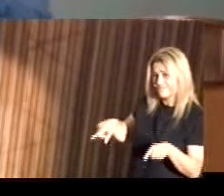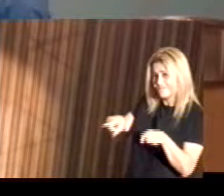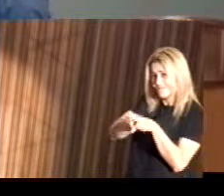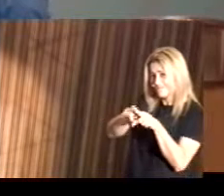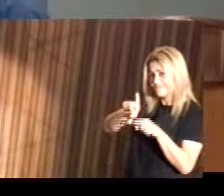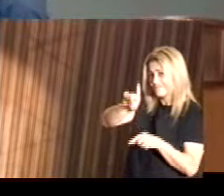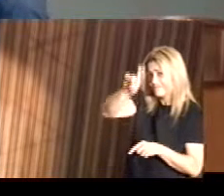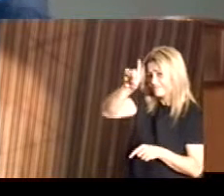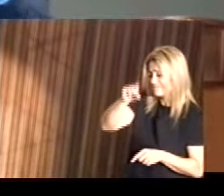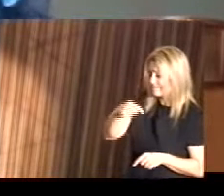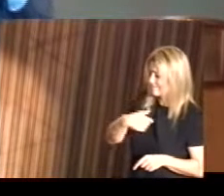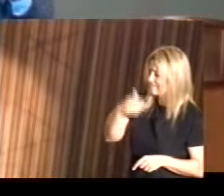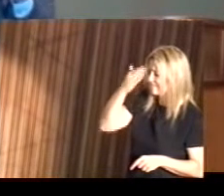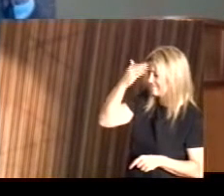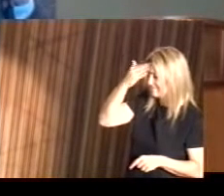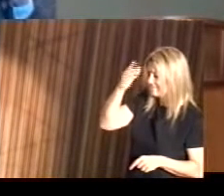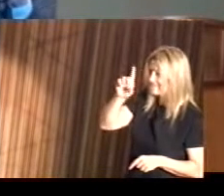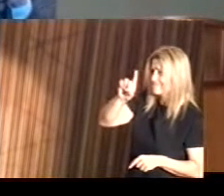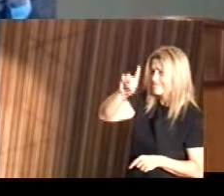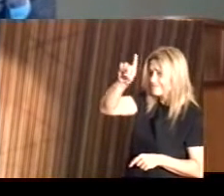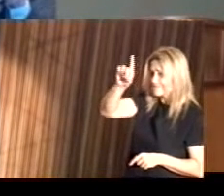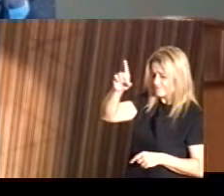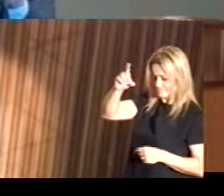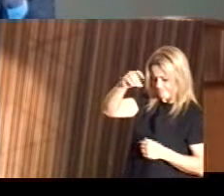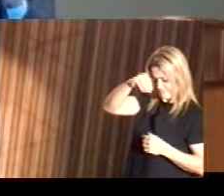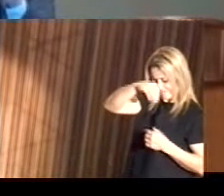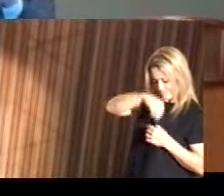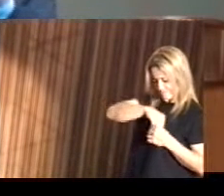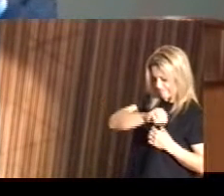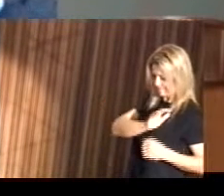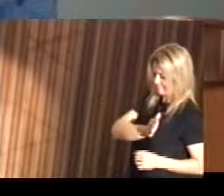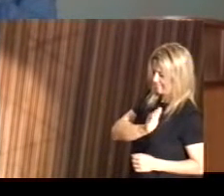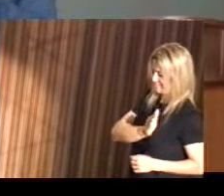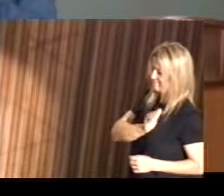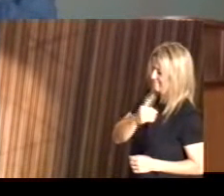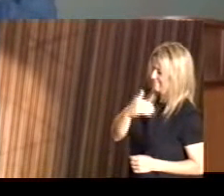Porque eu sei que Jesus mora aqui dentro do meu coração.